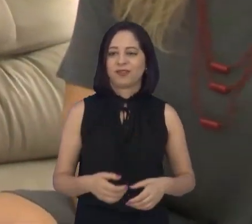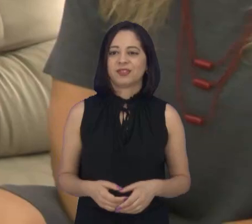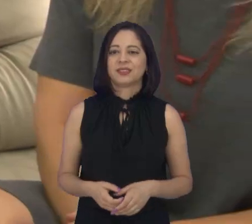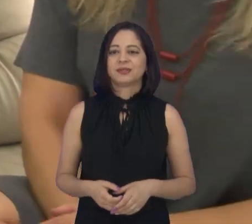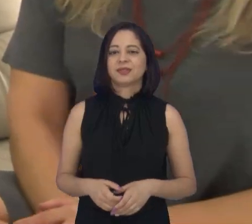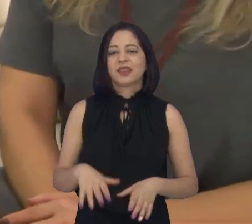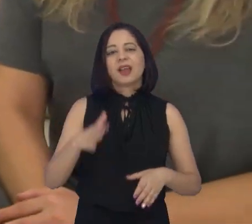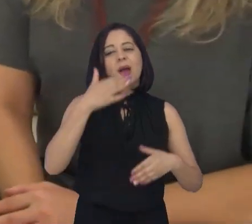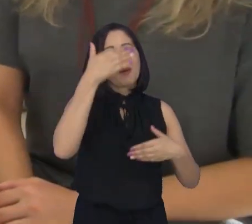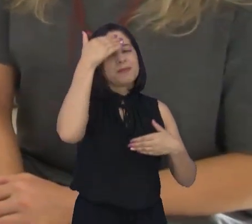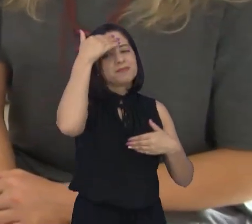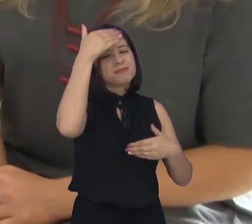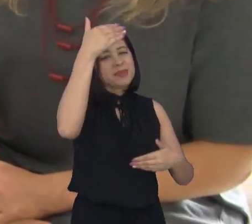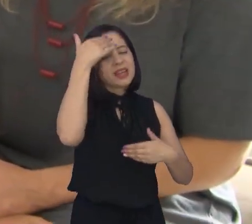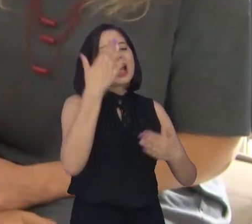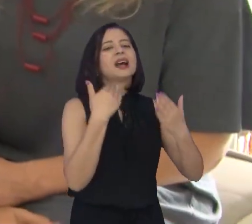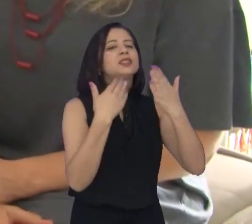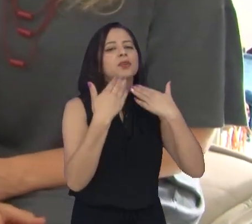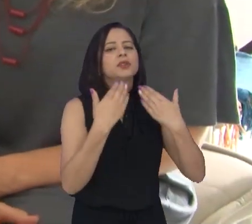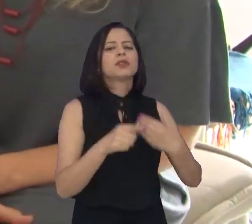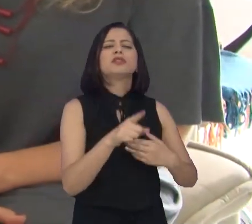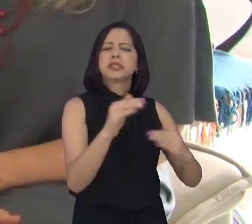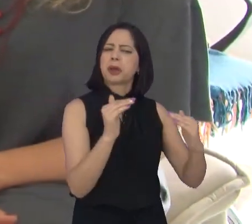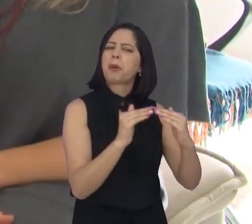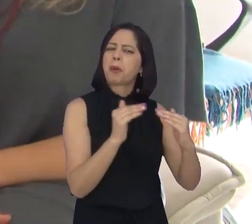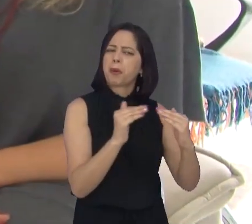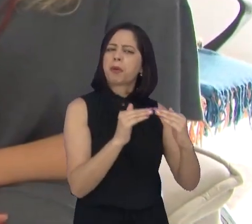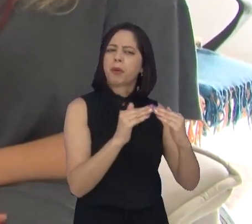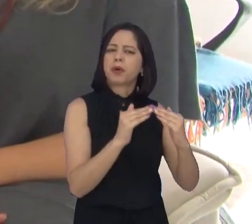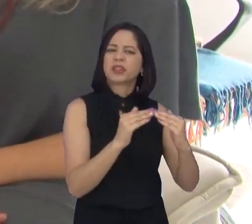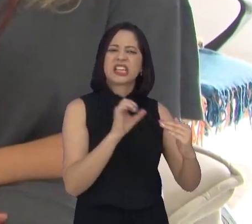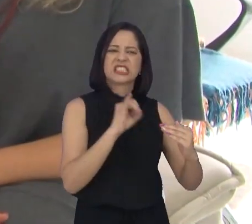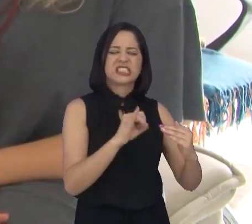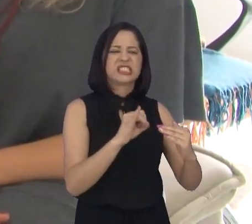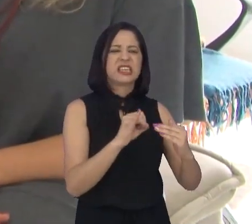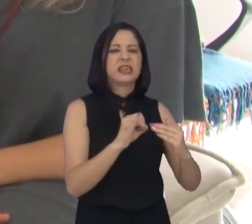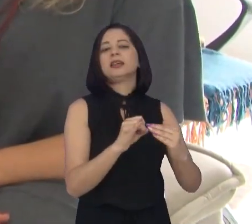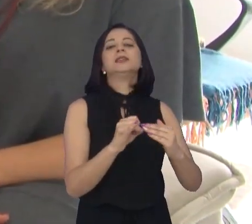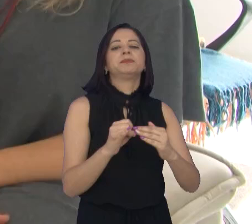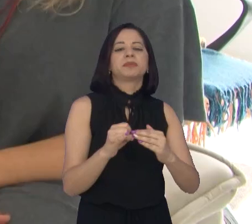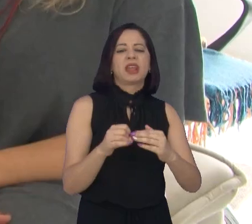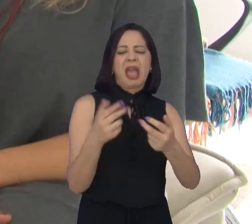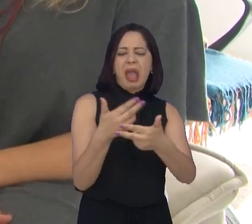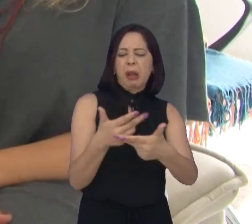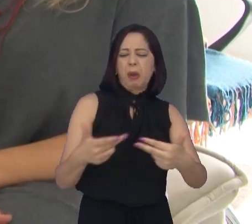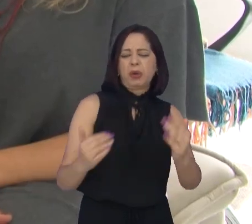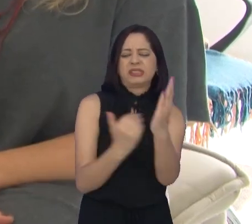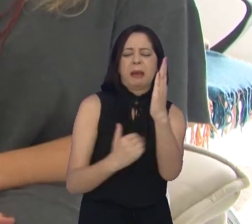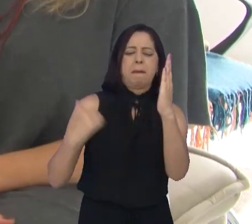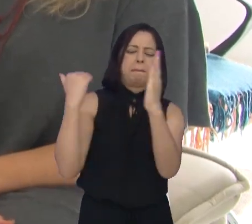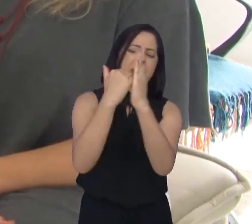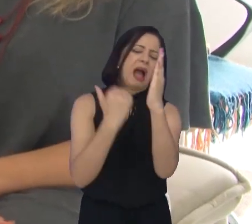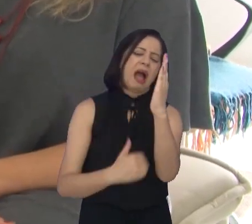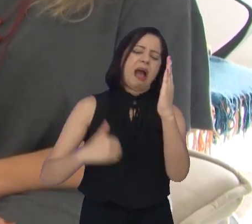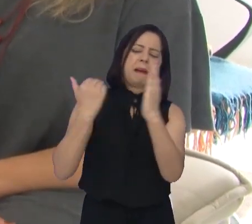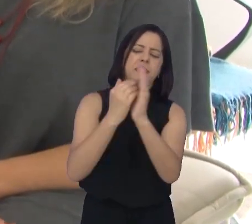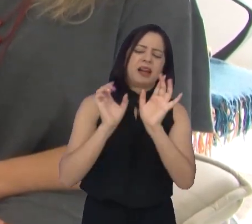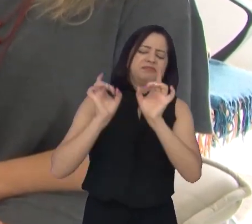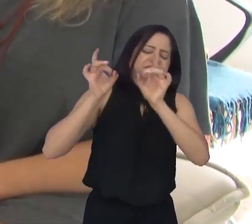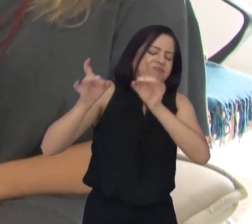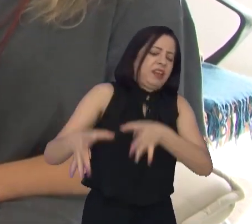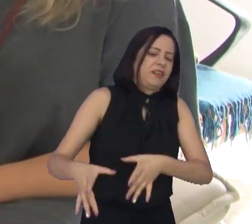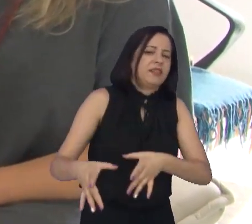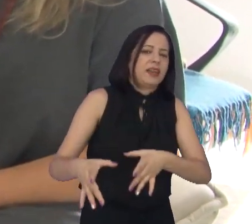por conversar com a gente, viu? E você concorda com isso? Você acredita que quando a gente se livra dos nossos excessos, a gente alcança o nosso